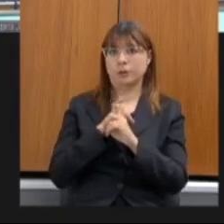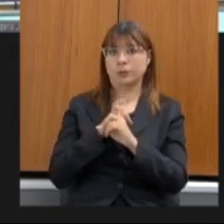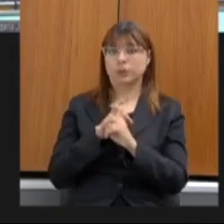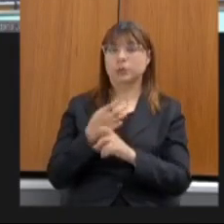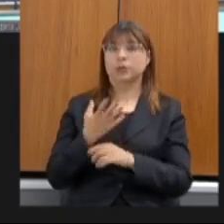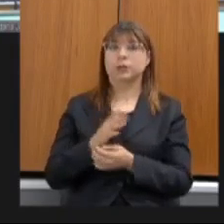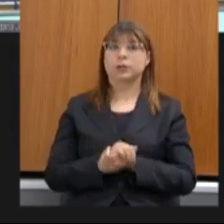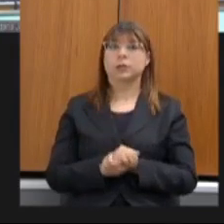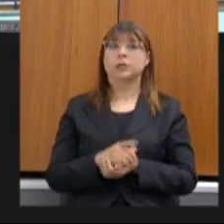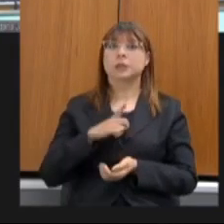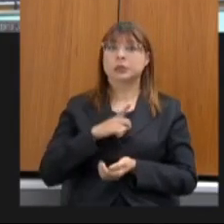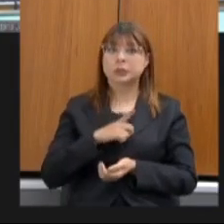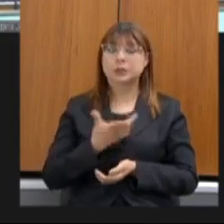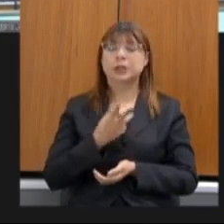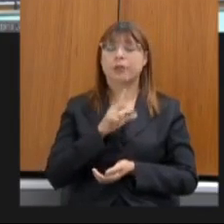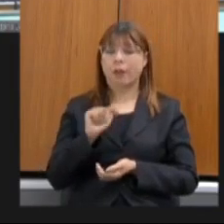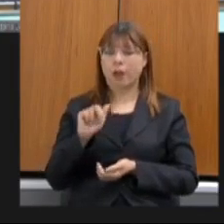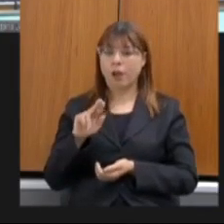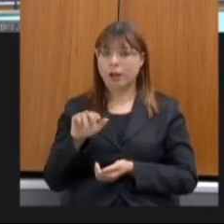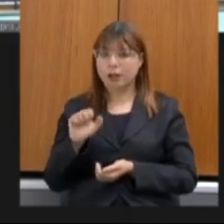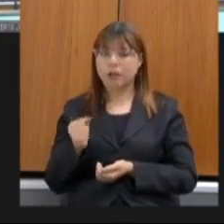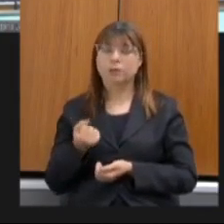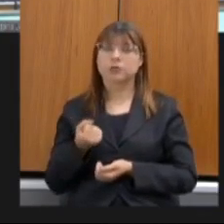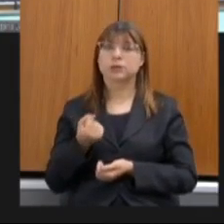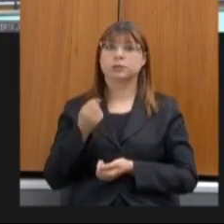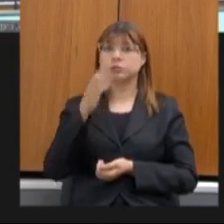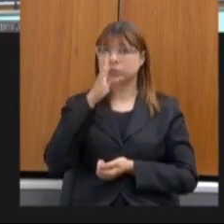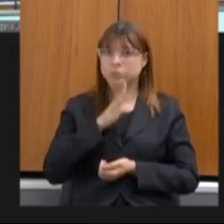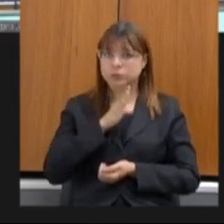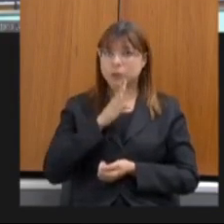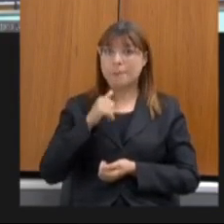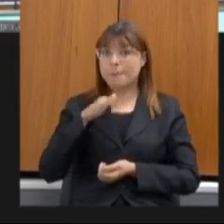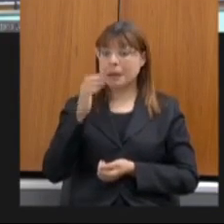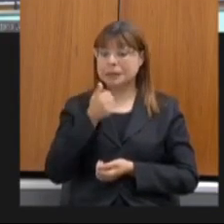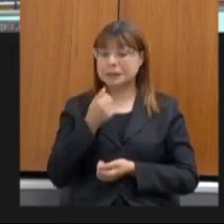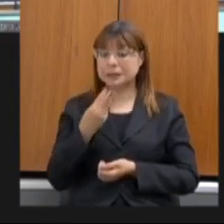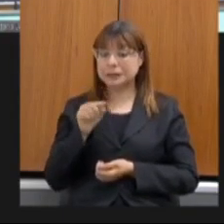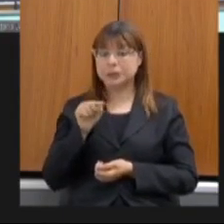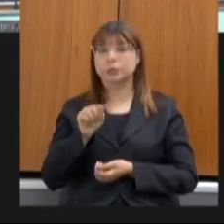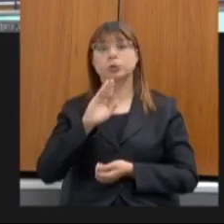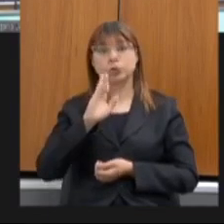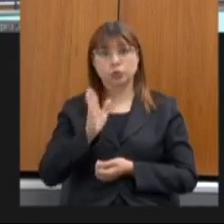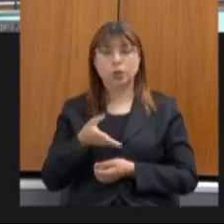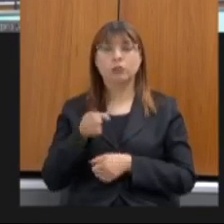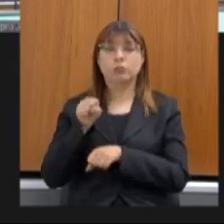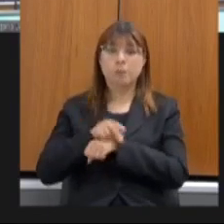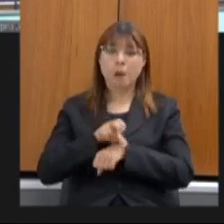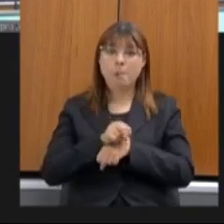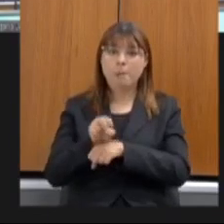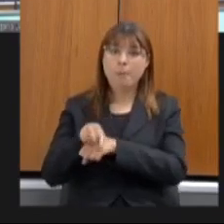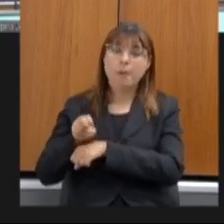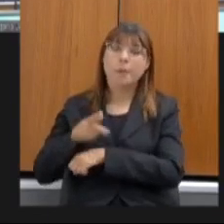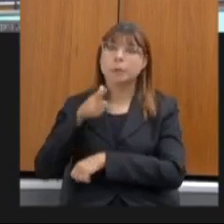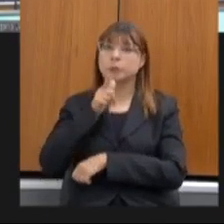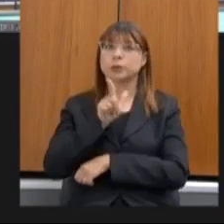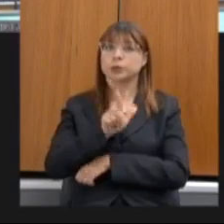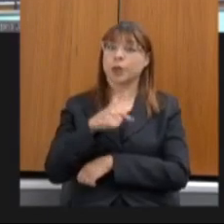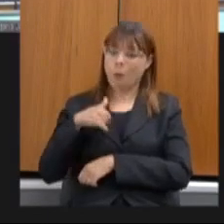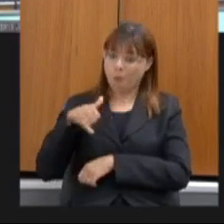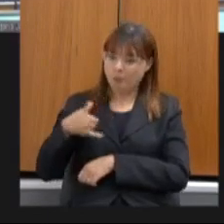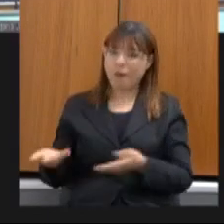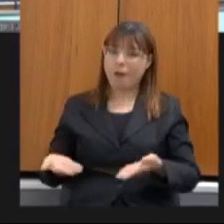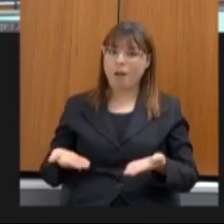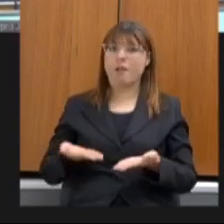totalmente gratuitas as quais mais de 13 mil já estão sendo preenchidas aproveito aqui esse